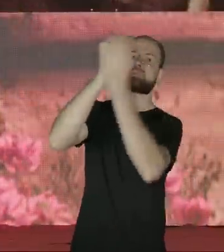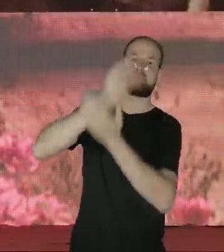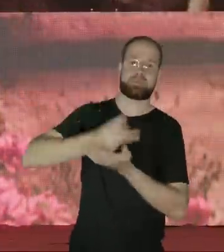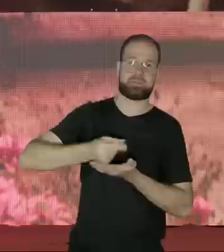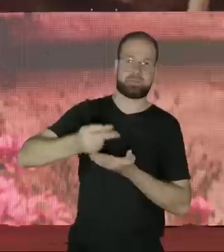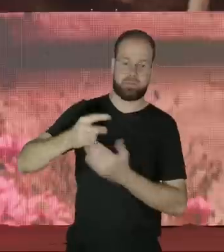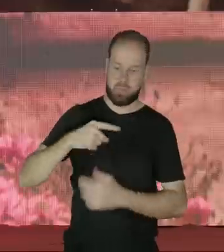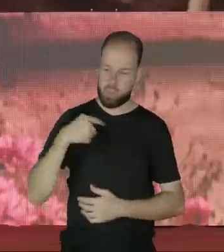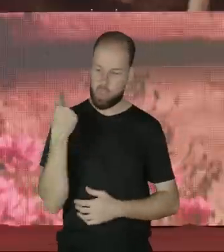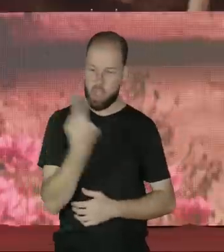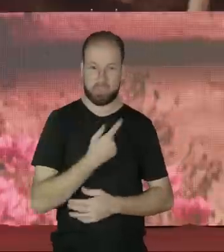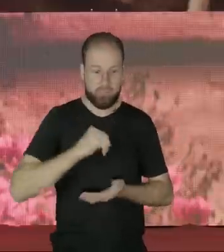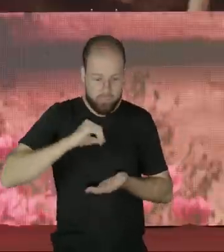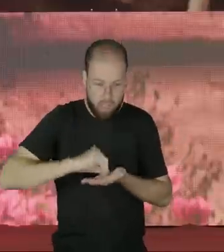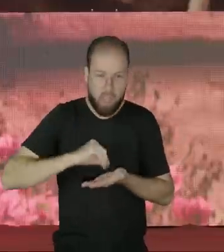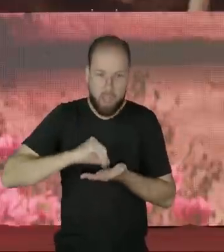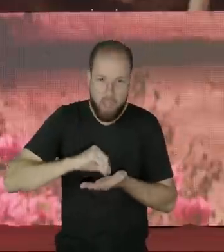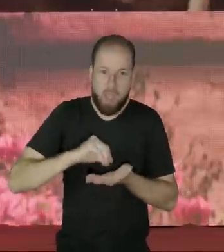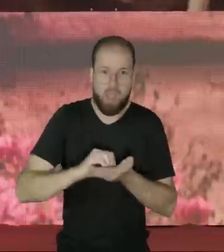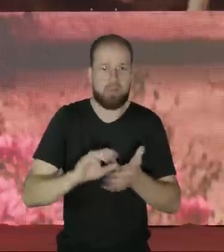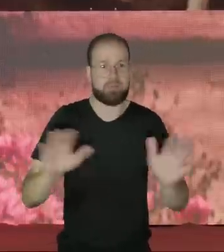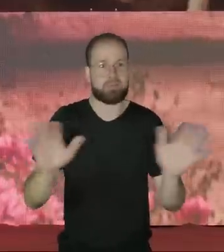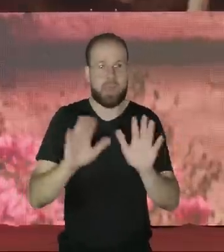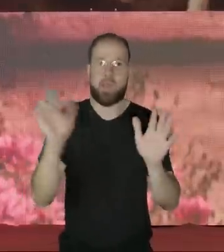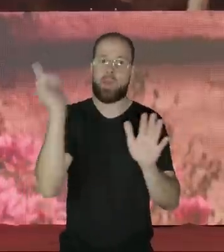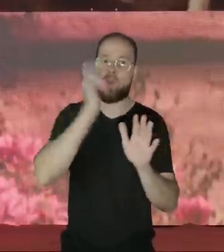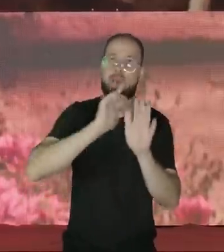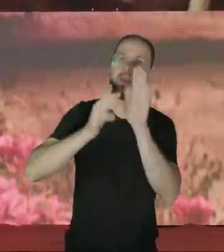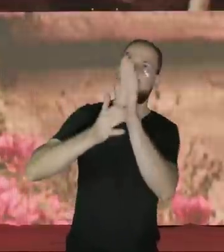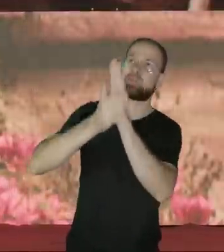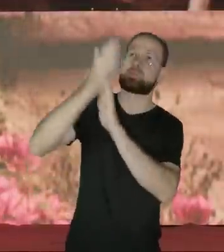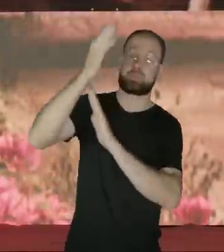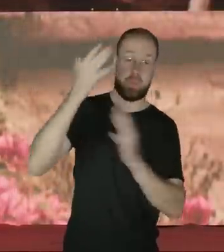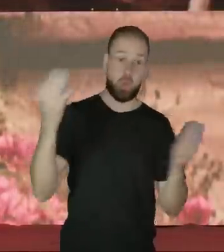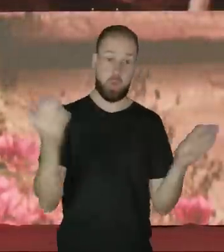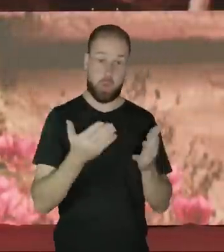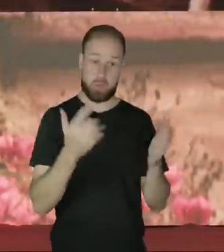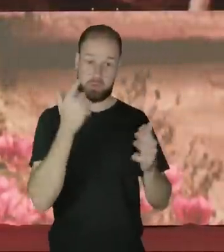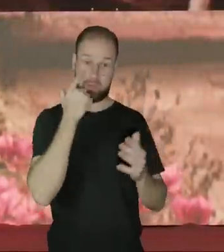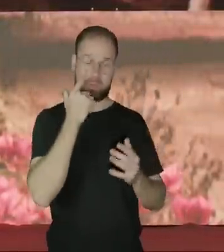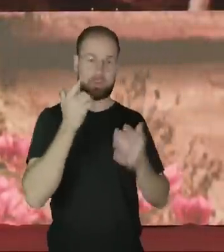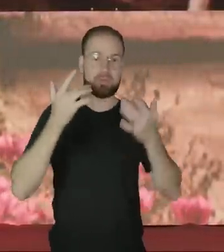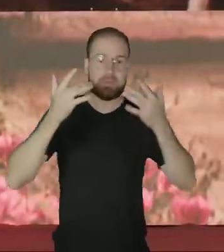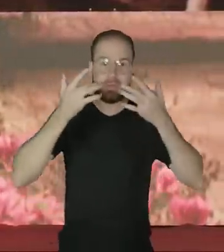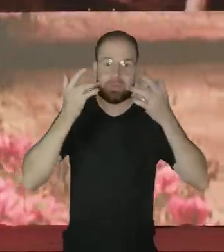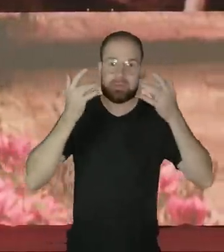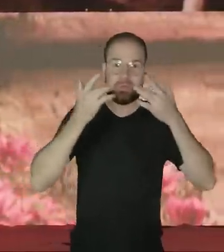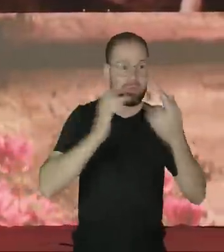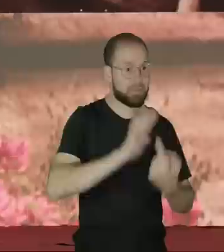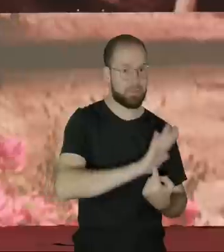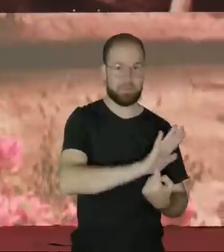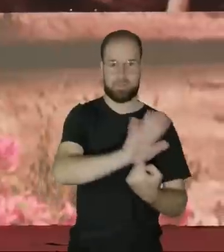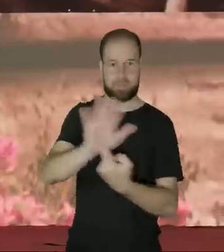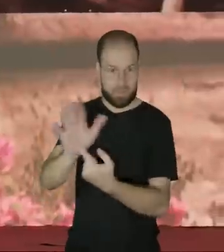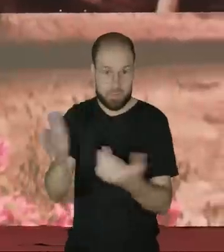Deus. E nessa representação de hoje que tivemos aqui, é importante